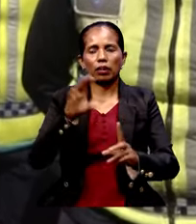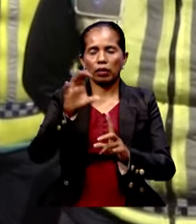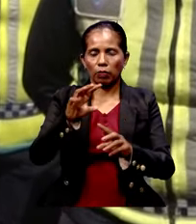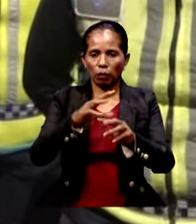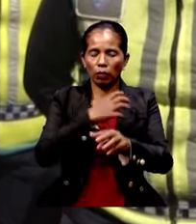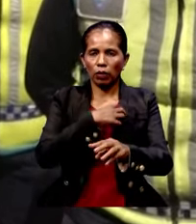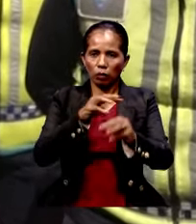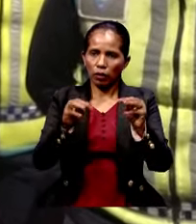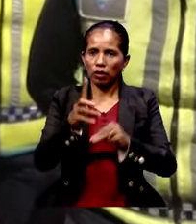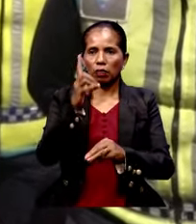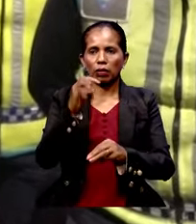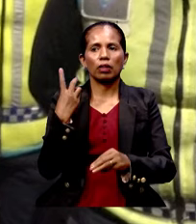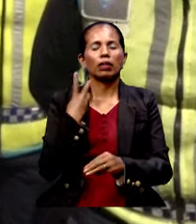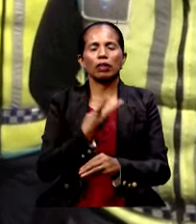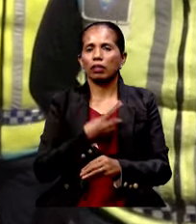dili ita napatin